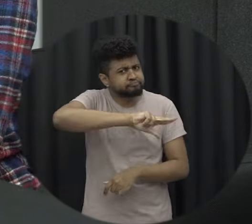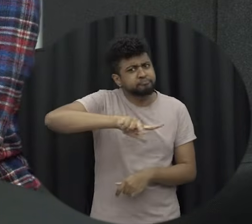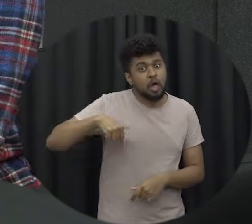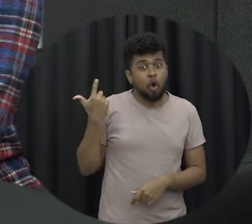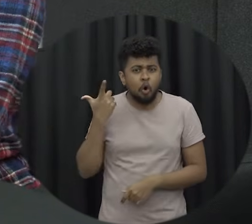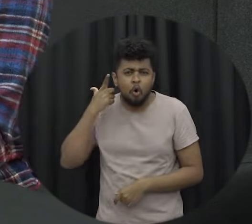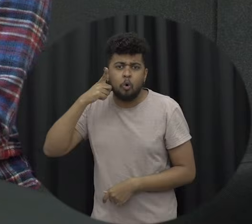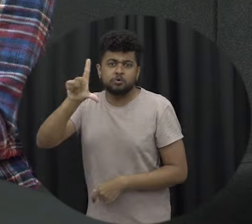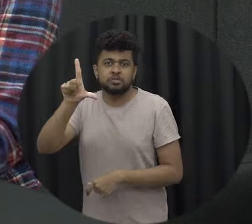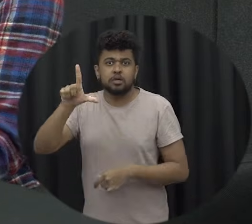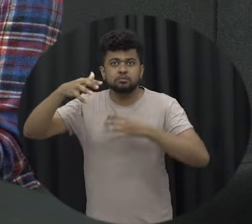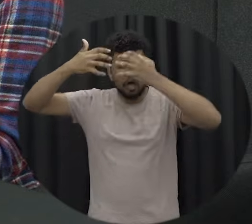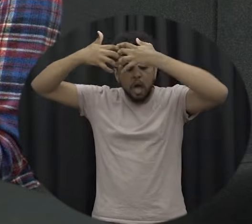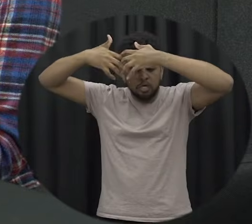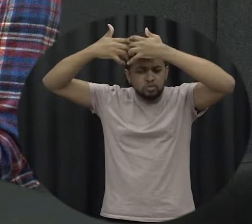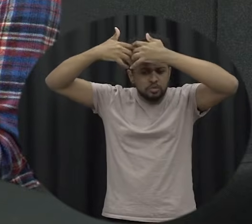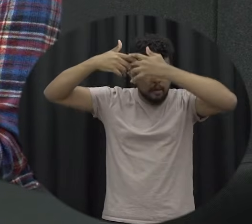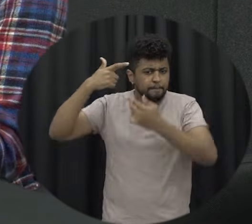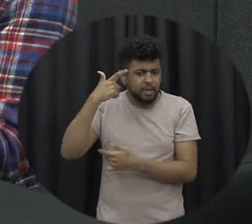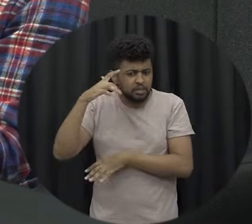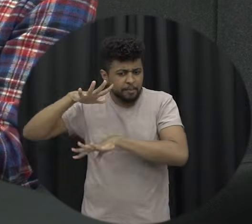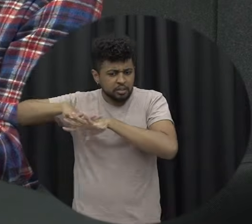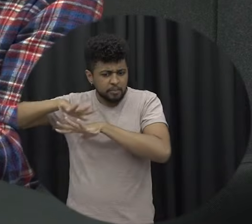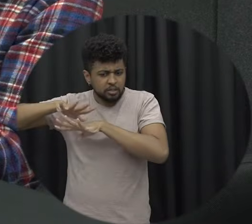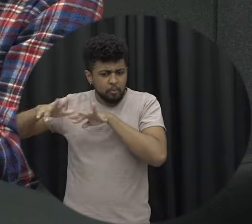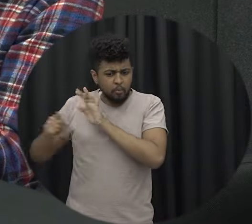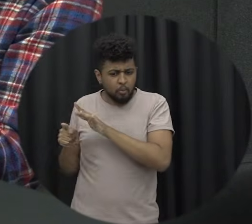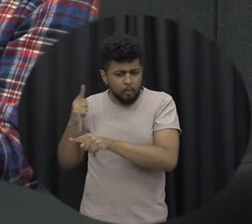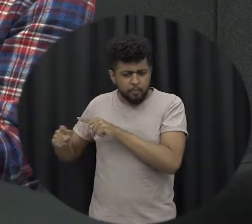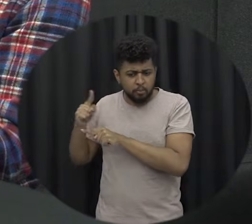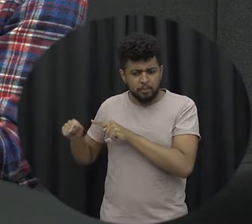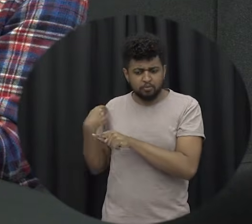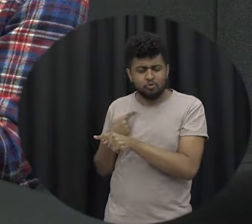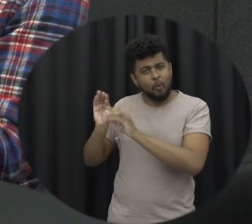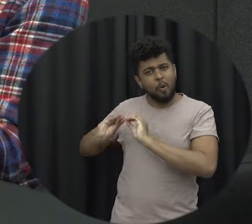pensar matematicamente sobre os problemas que nós colocamos. Só que se a gente...